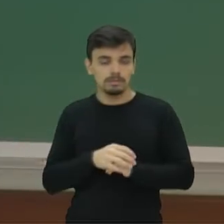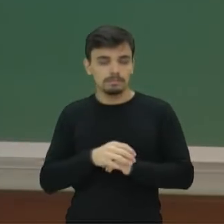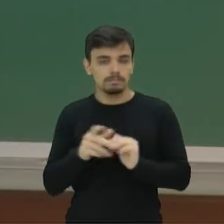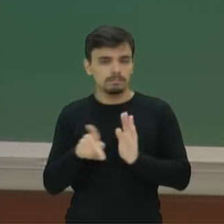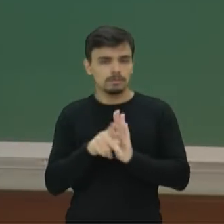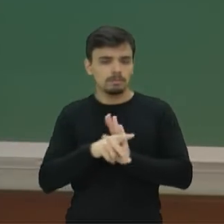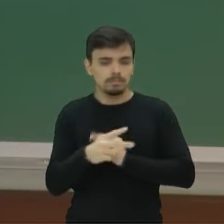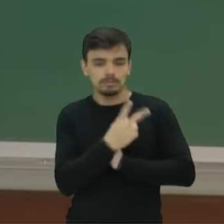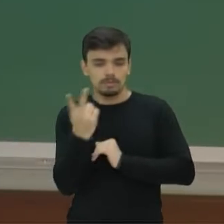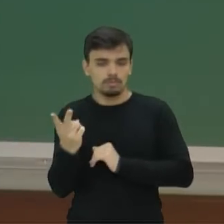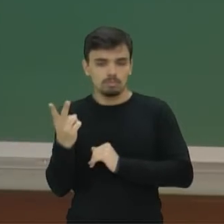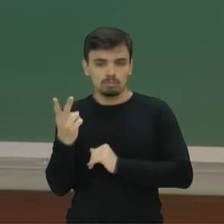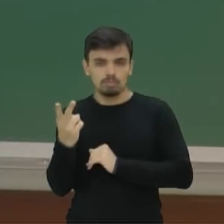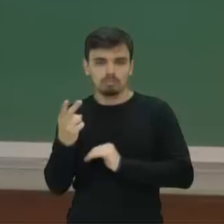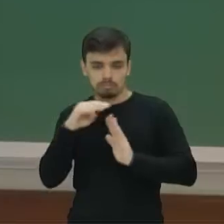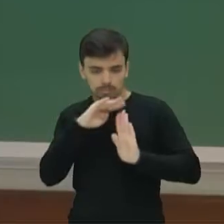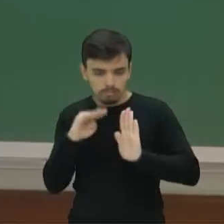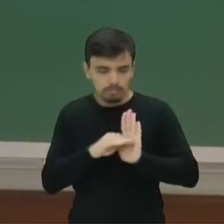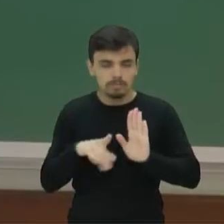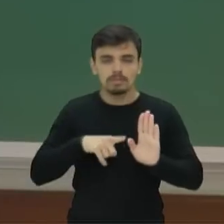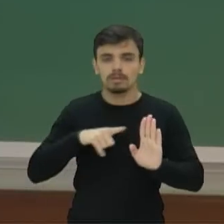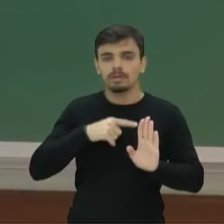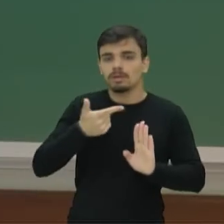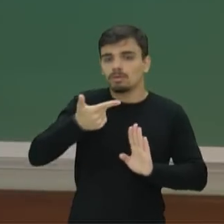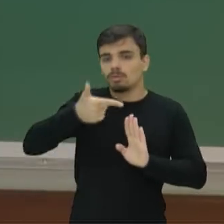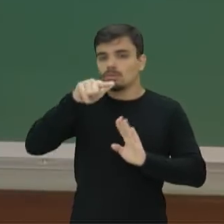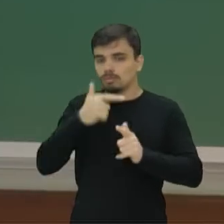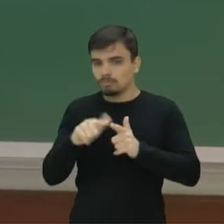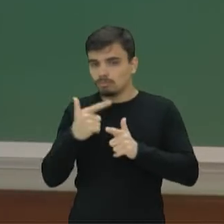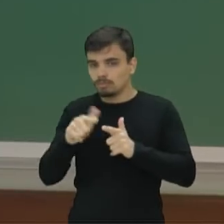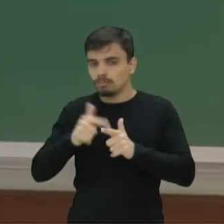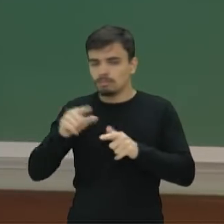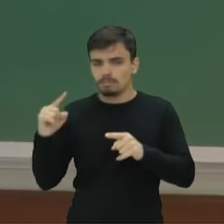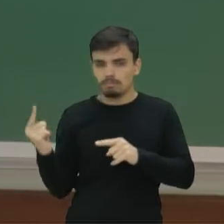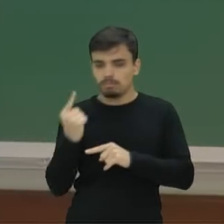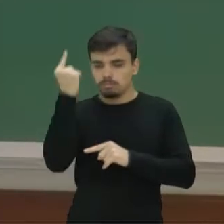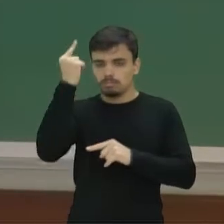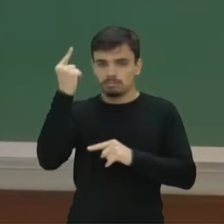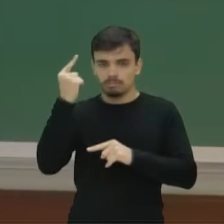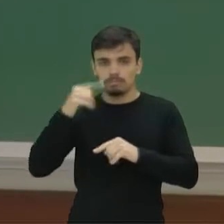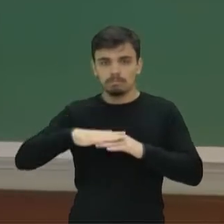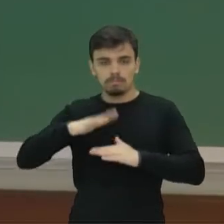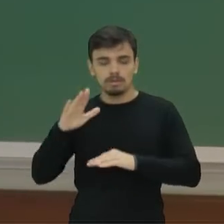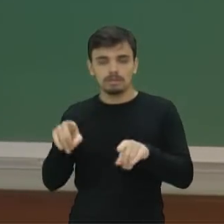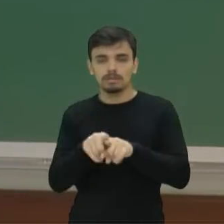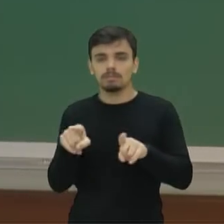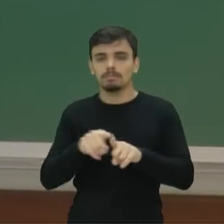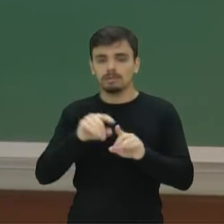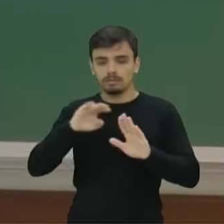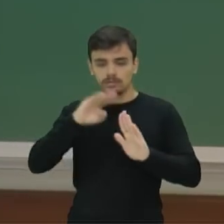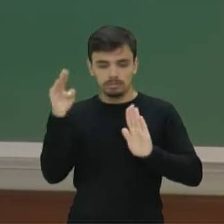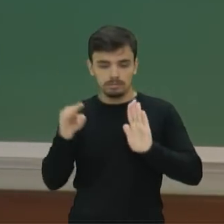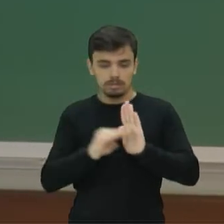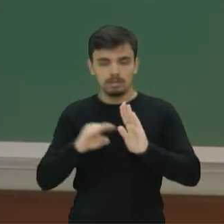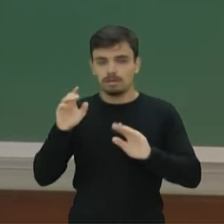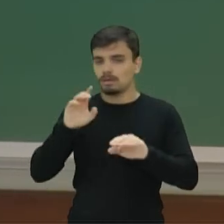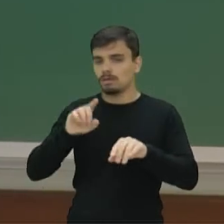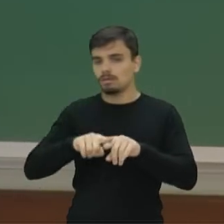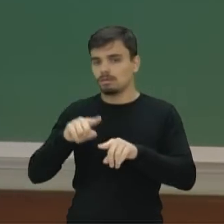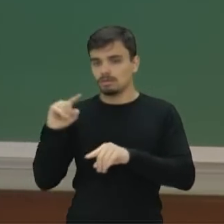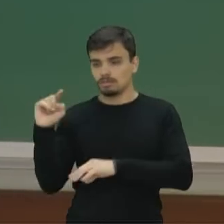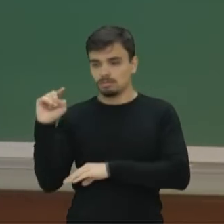em segundo plano. Nós temos outros problemas que são muito mais graves e aí as questões ambientais